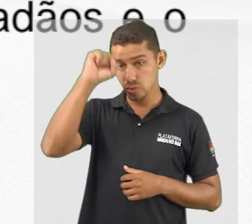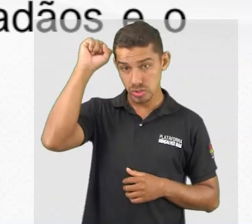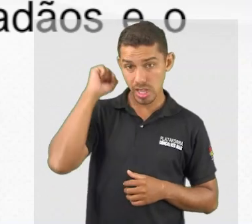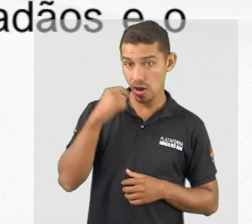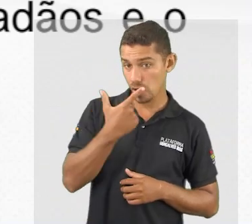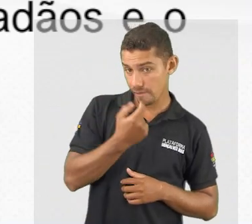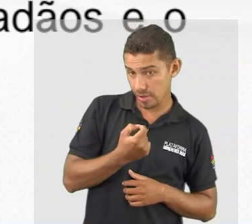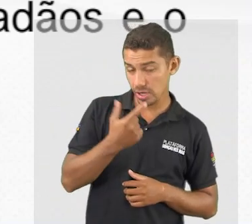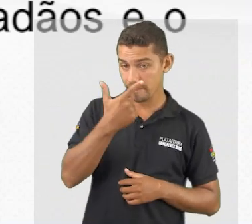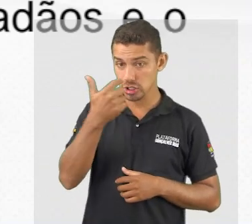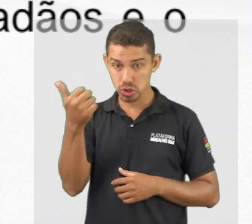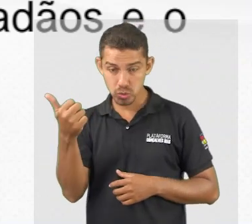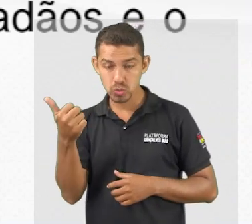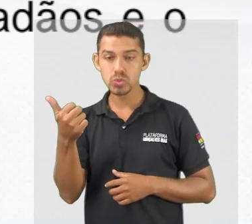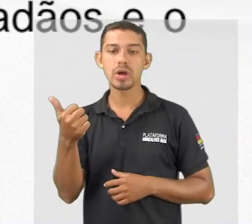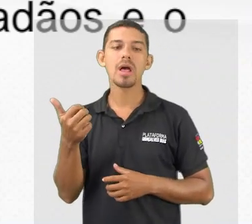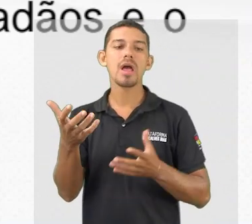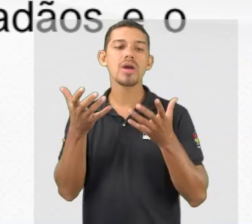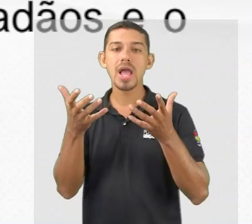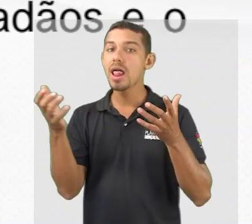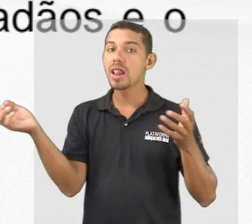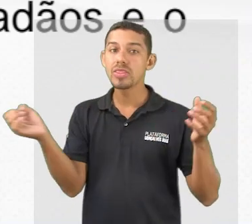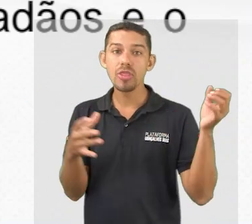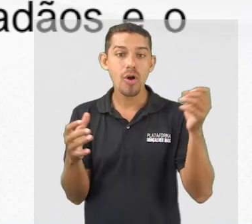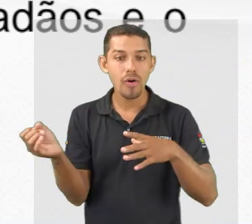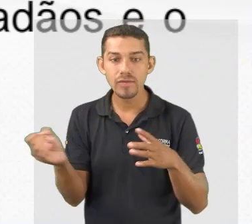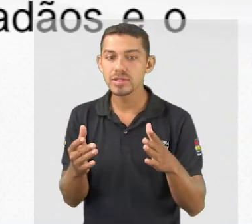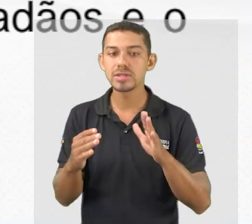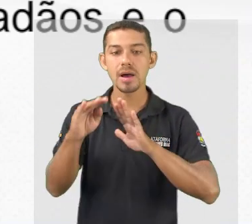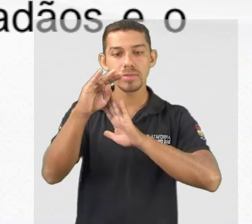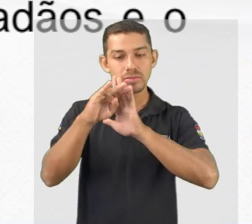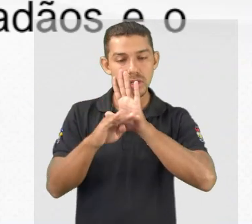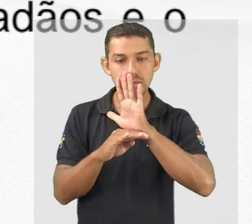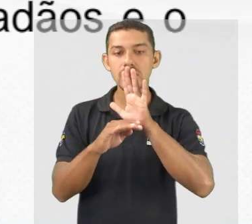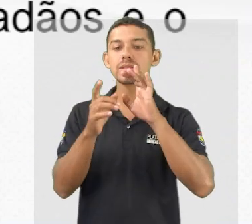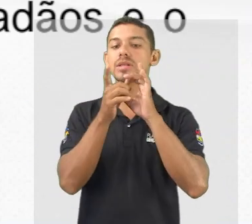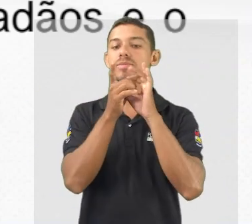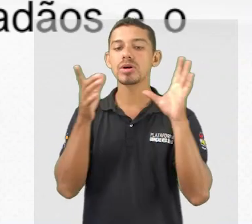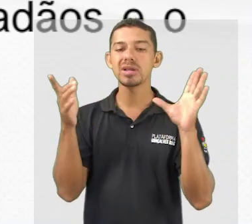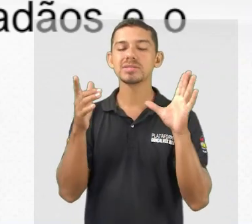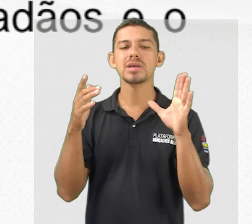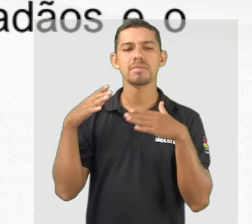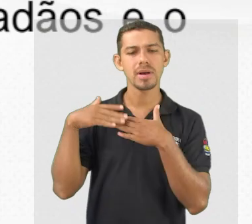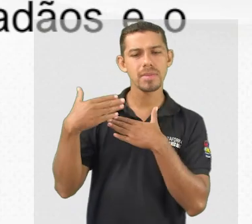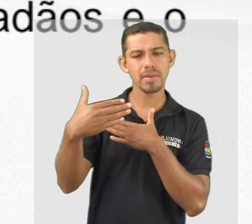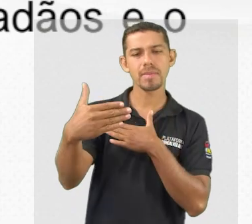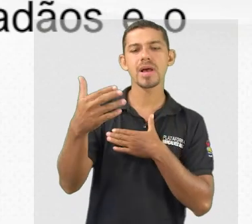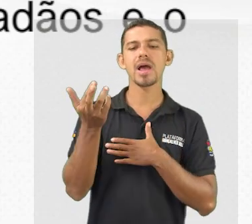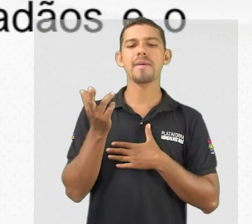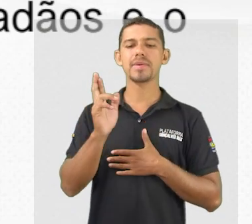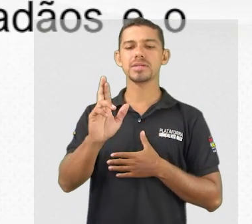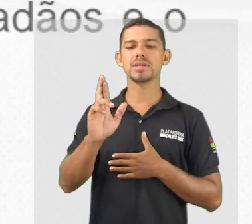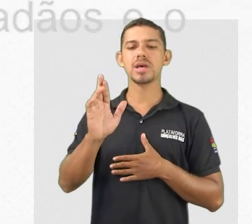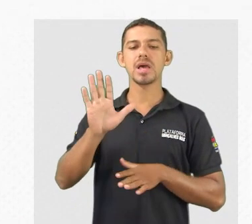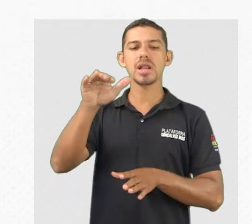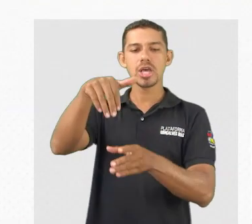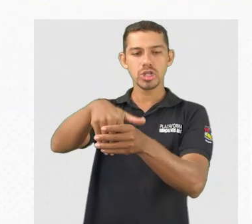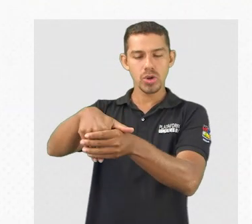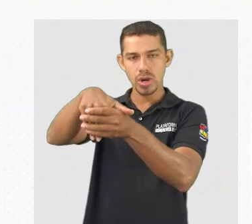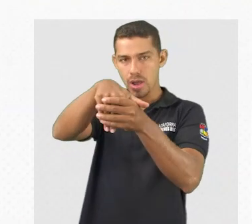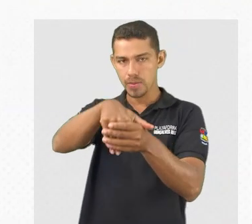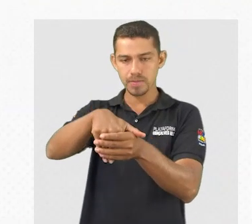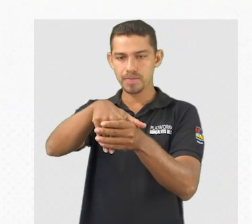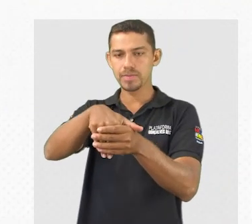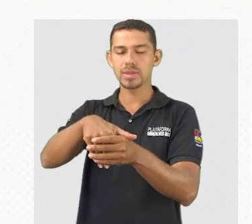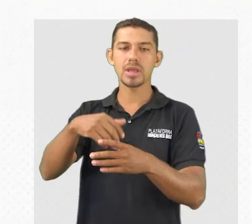e 21, surgiram novas abordagens sobre a democracia que vão além da mera representação eleitoral. Então, ou